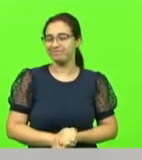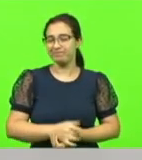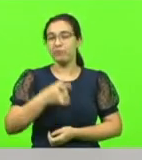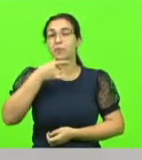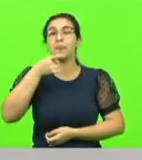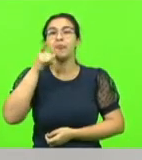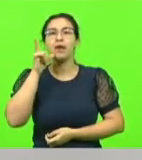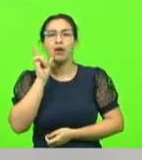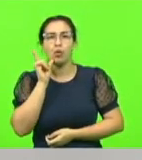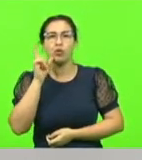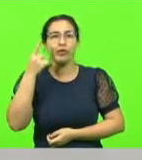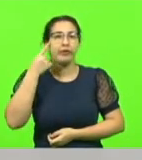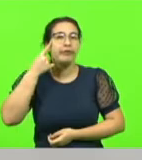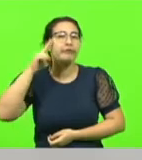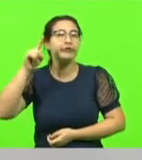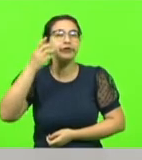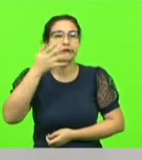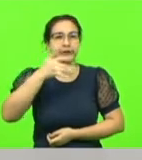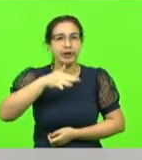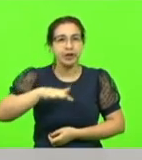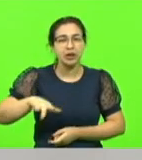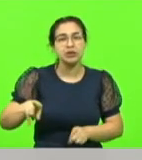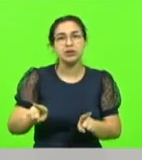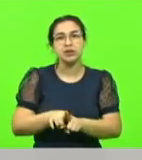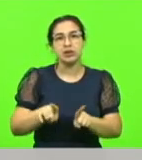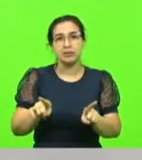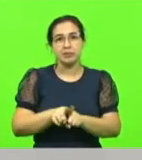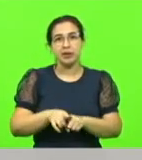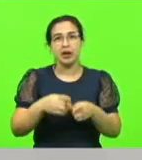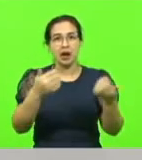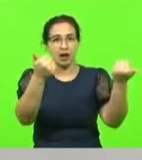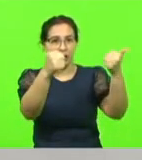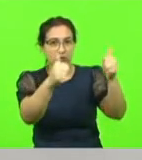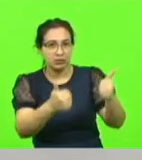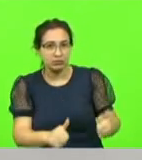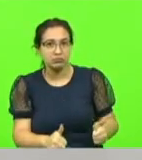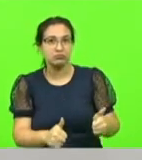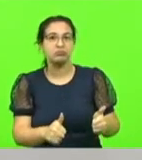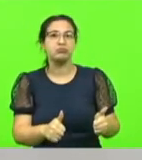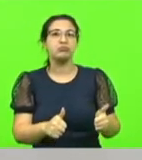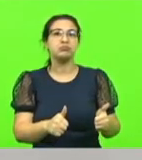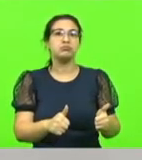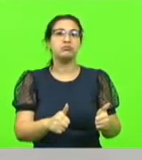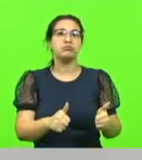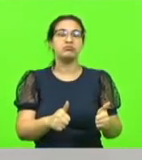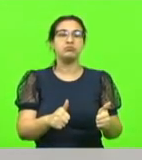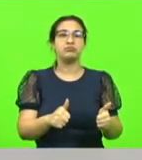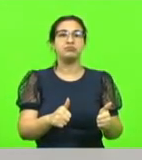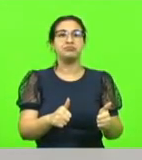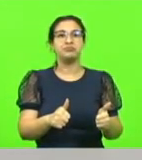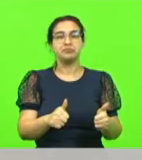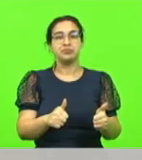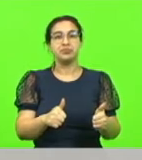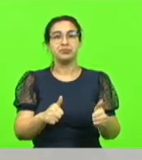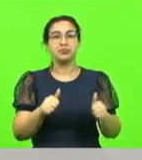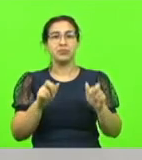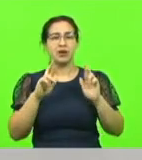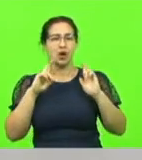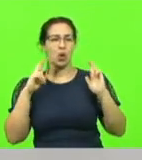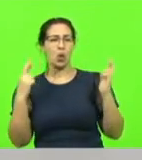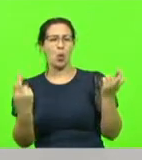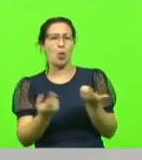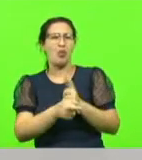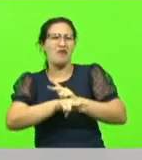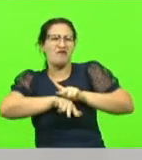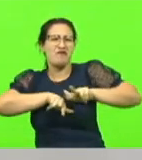o Dia das Crianças e da Padroeira do Brasil, Nossa Senhora Aparecida, reuniu milhões de brasileiros em